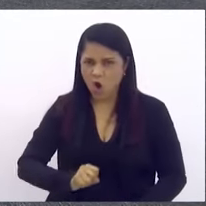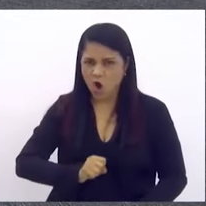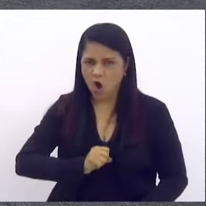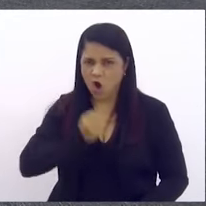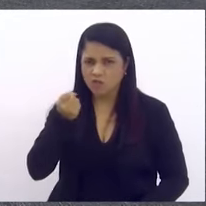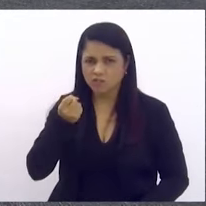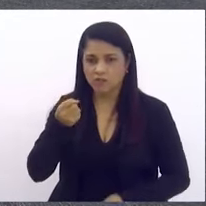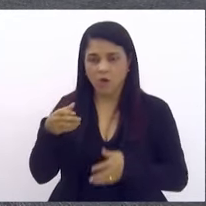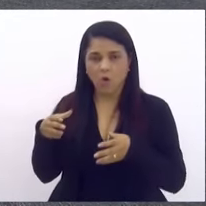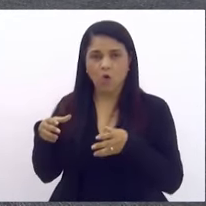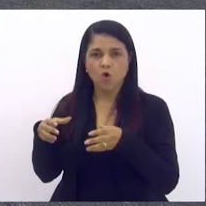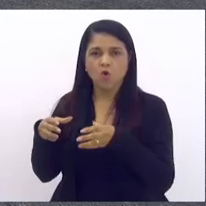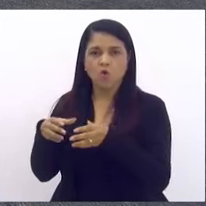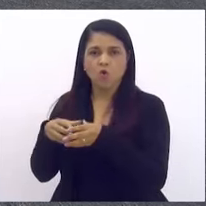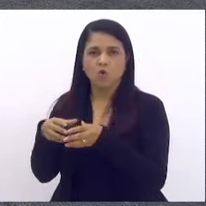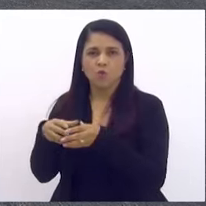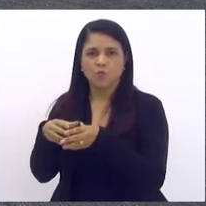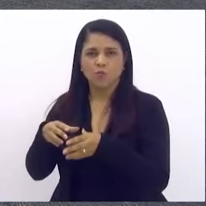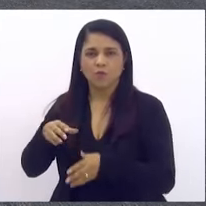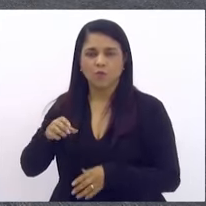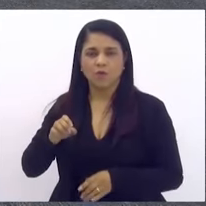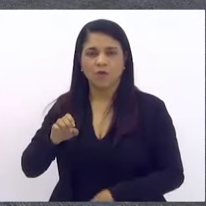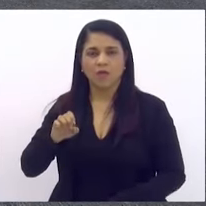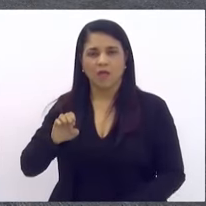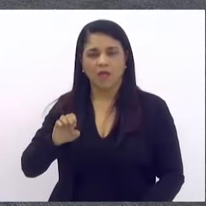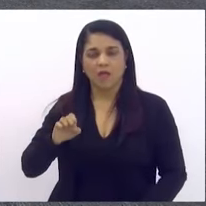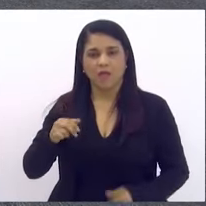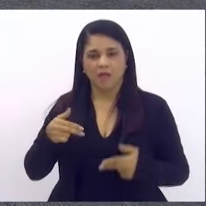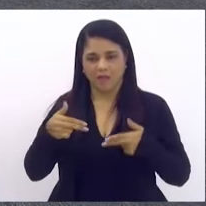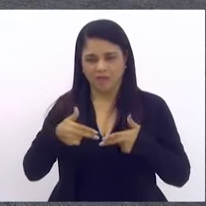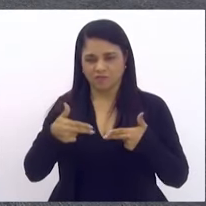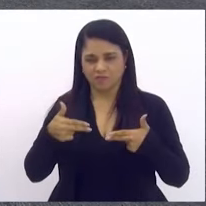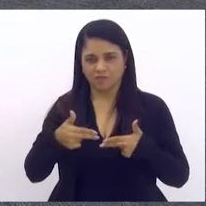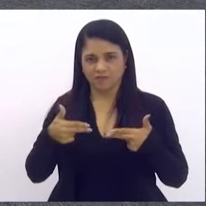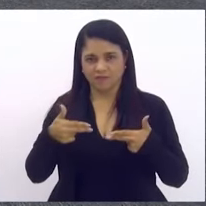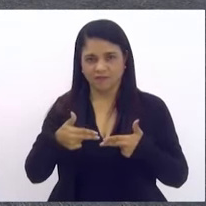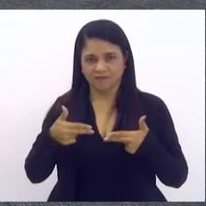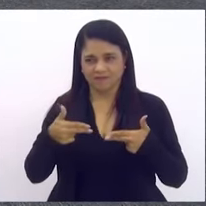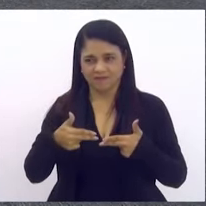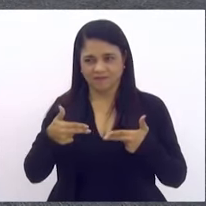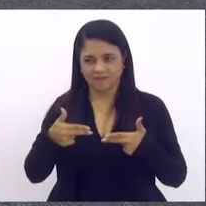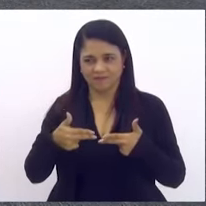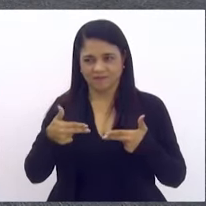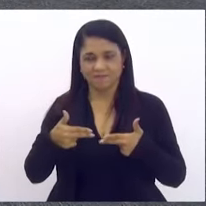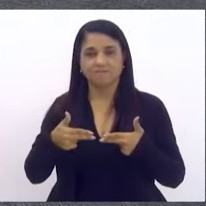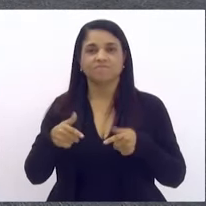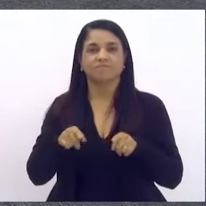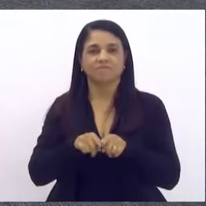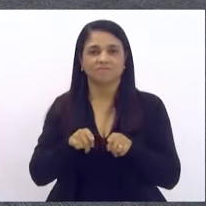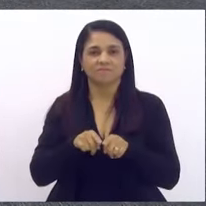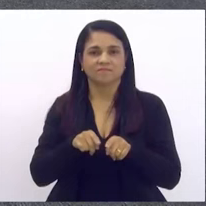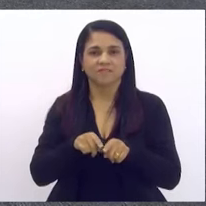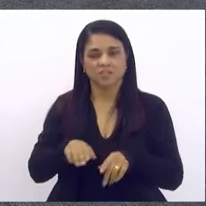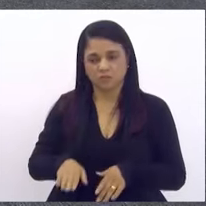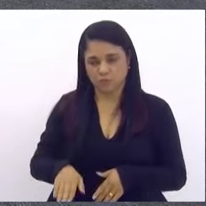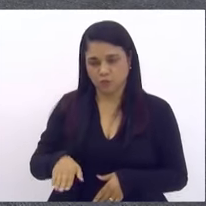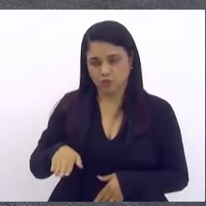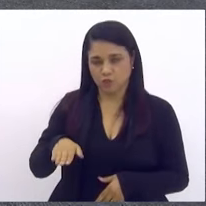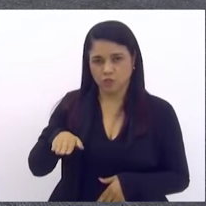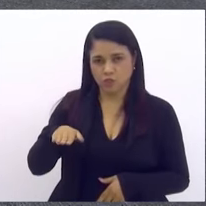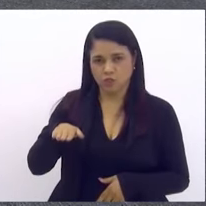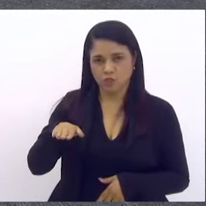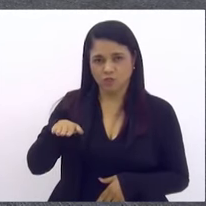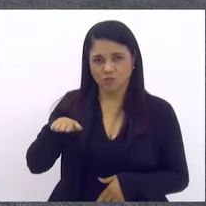grupo étnico e o que deve acontecer também nos lares onde são desde ter rdade